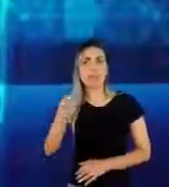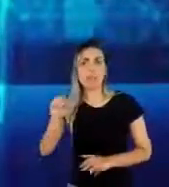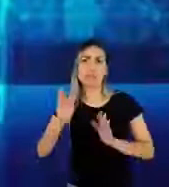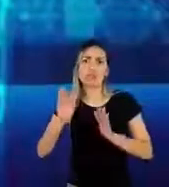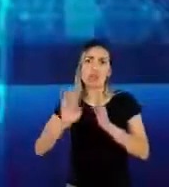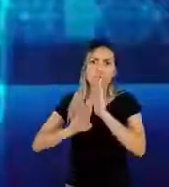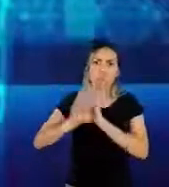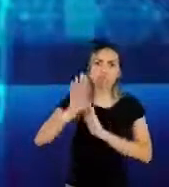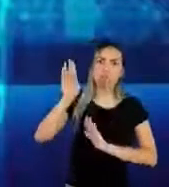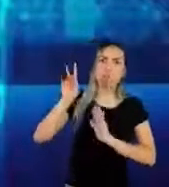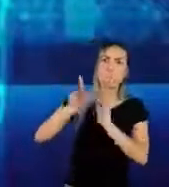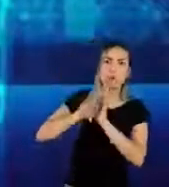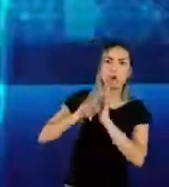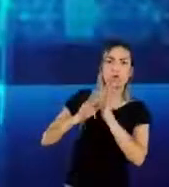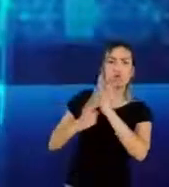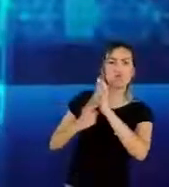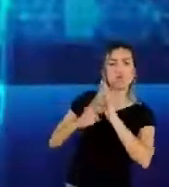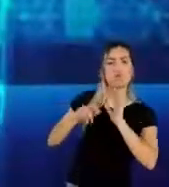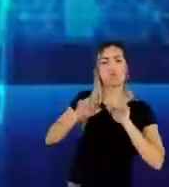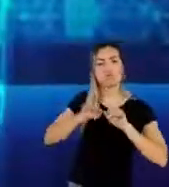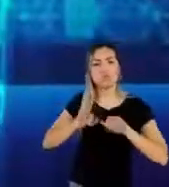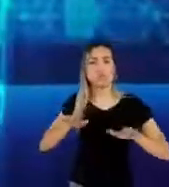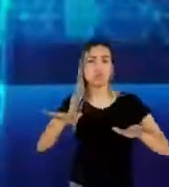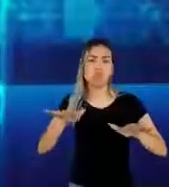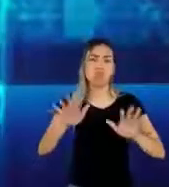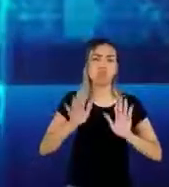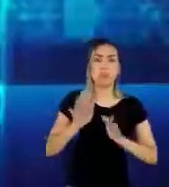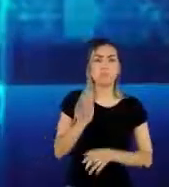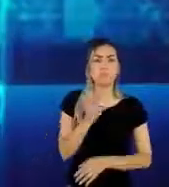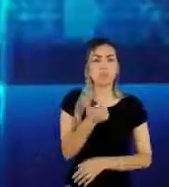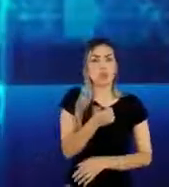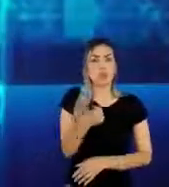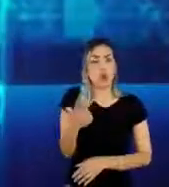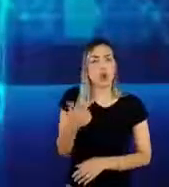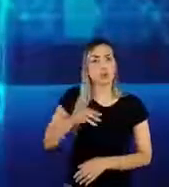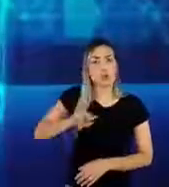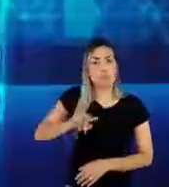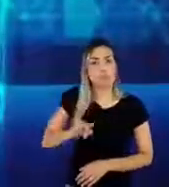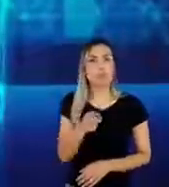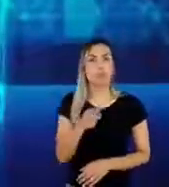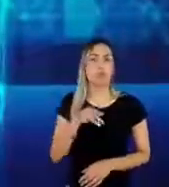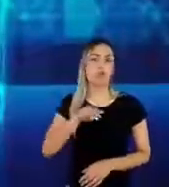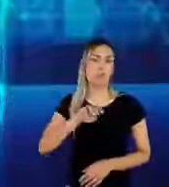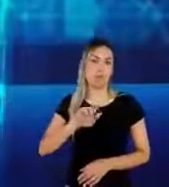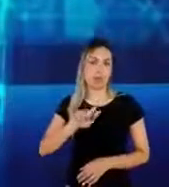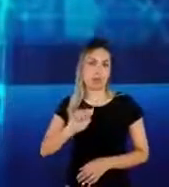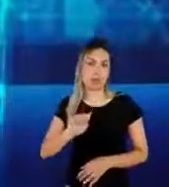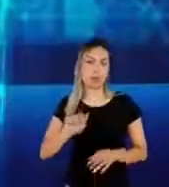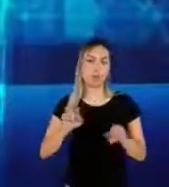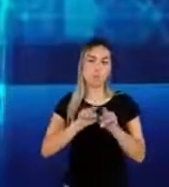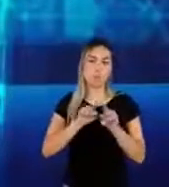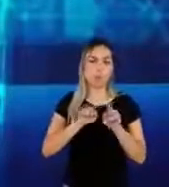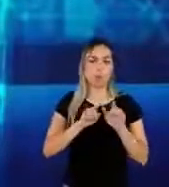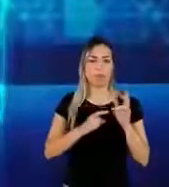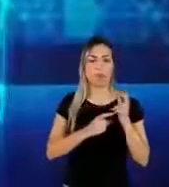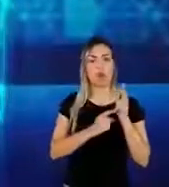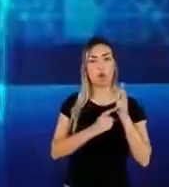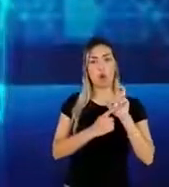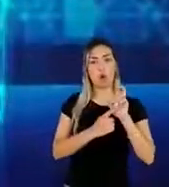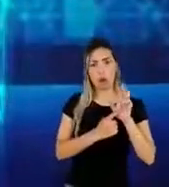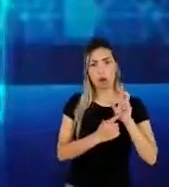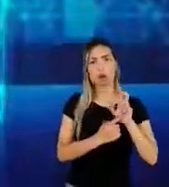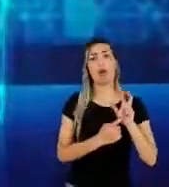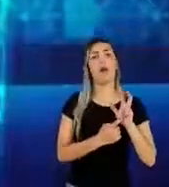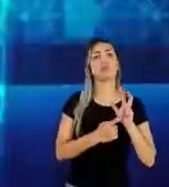distribuída. Então, podemos dizer que já vamos com 12 mil megas de energia solar e a energia eólica recentemente bateu os 20